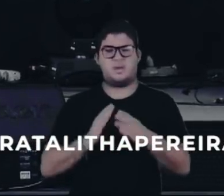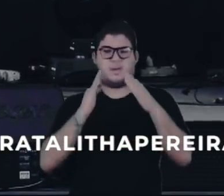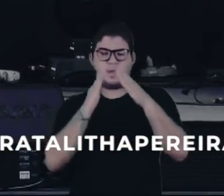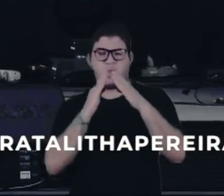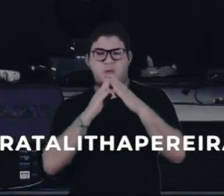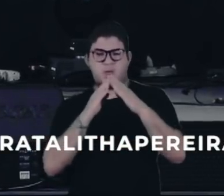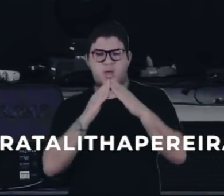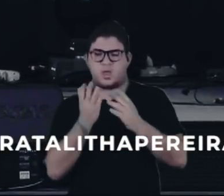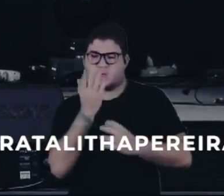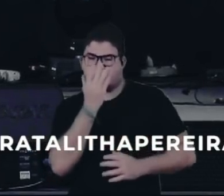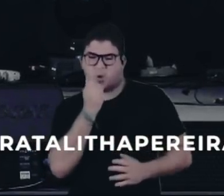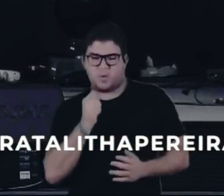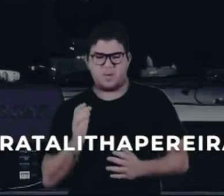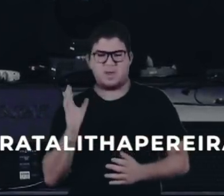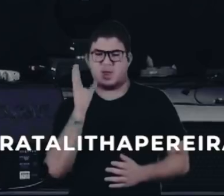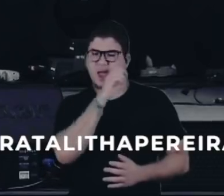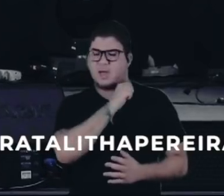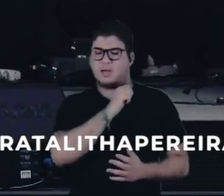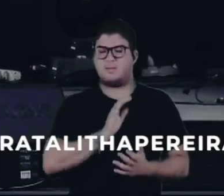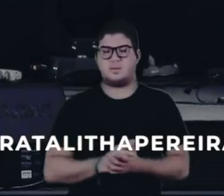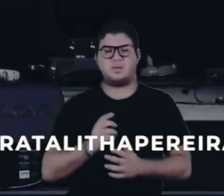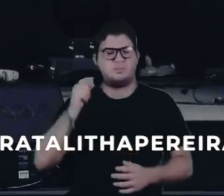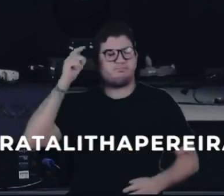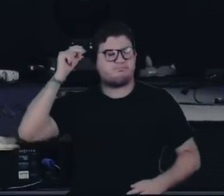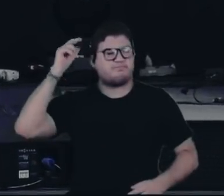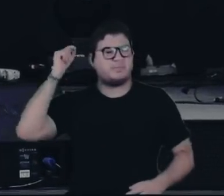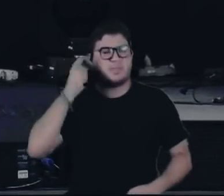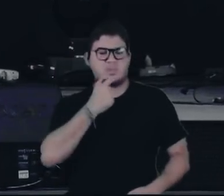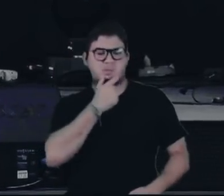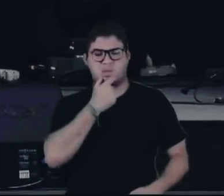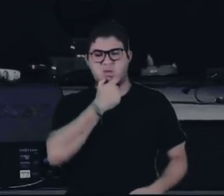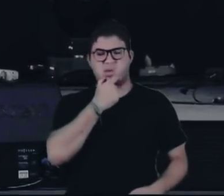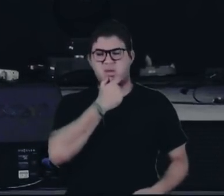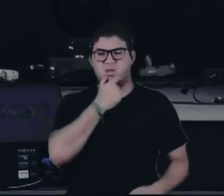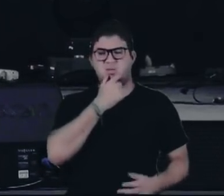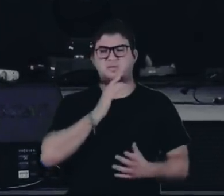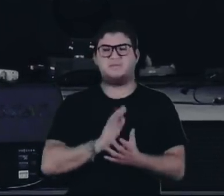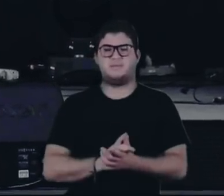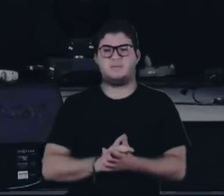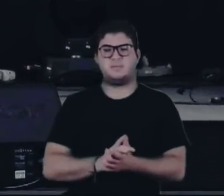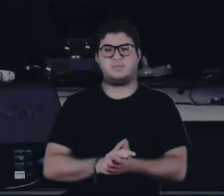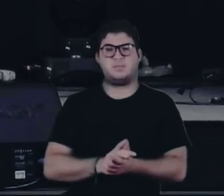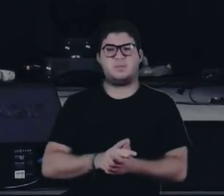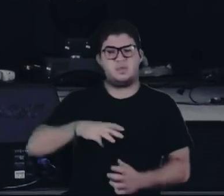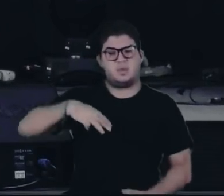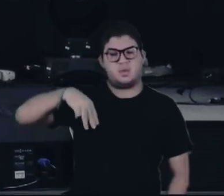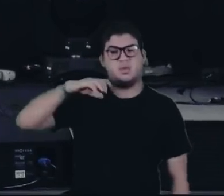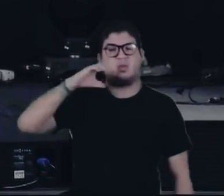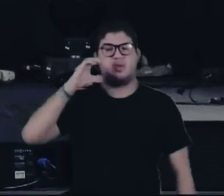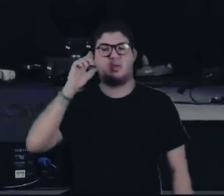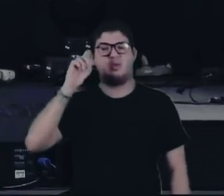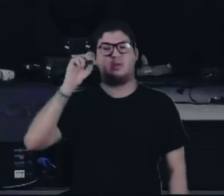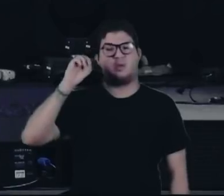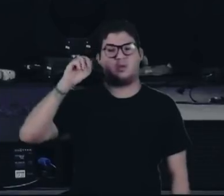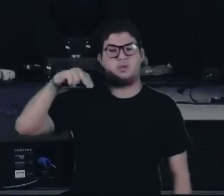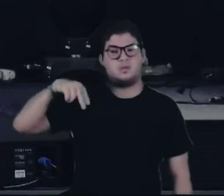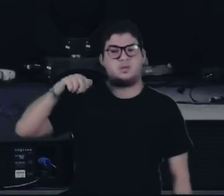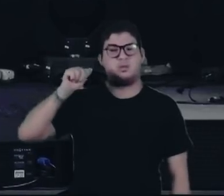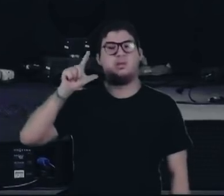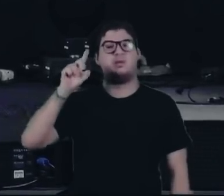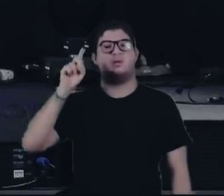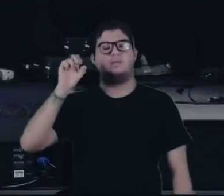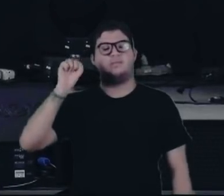Unidos. Lá em 1976 e em diante. McDonald's. Alguém gosta de Mac aqui,